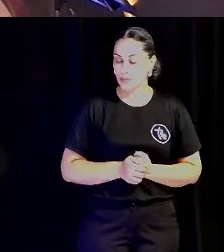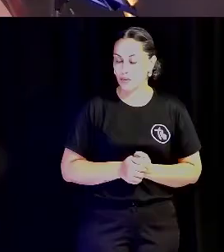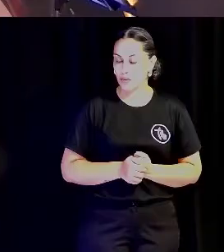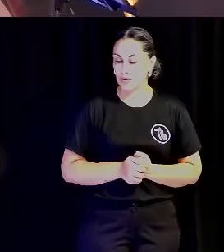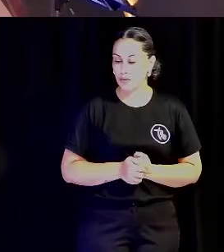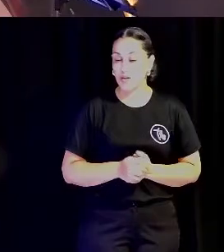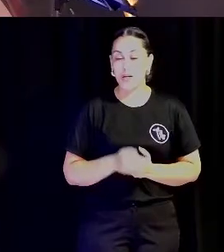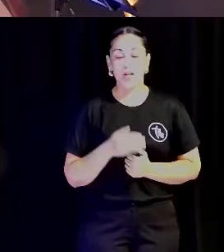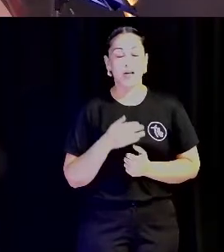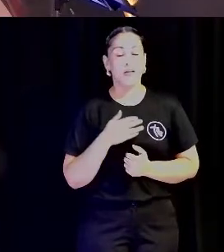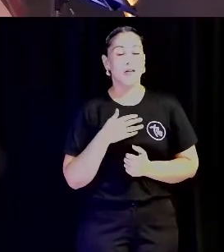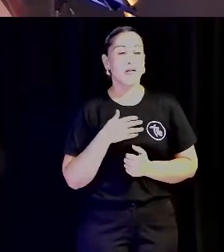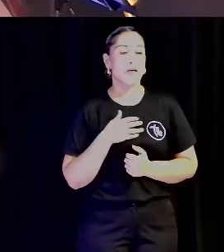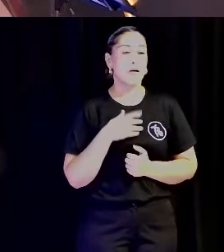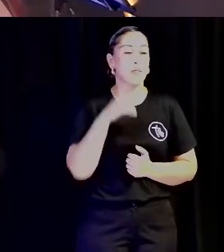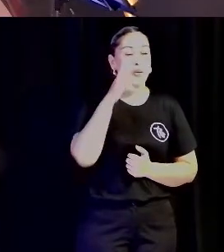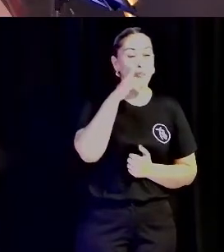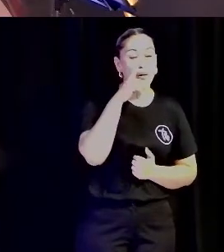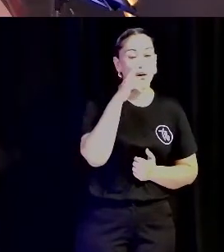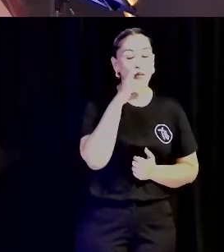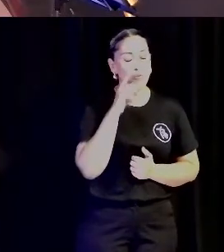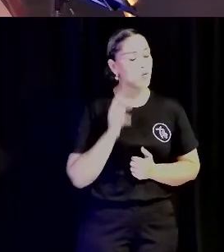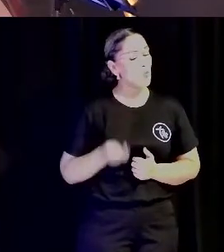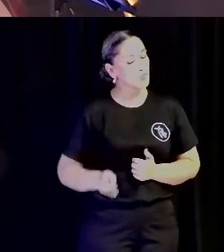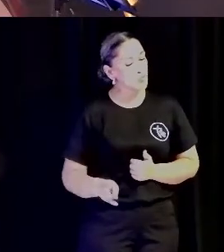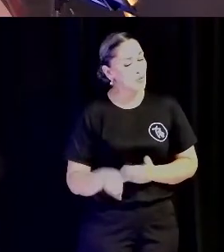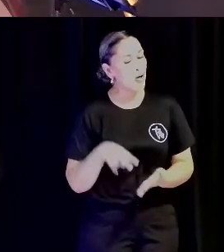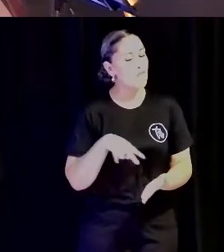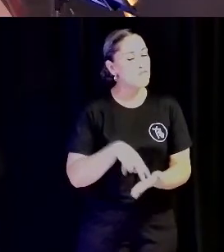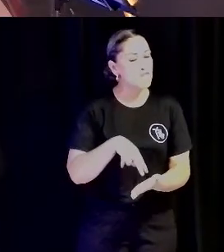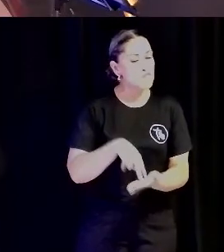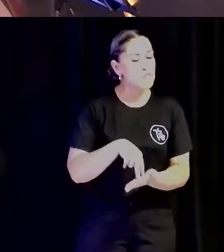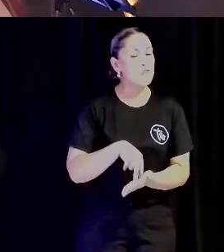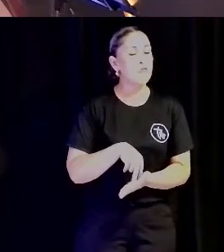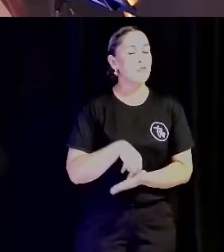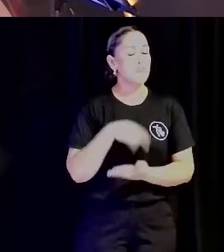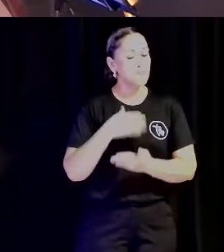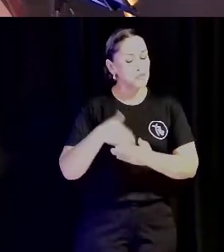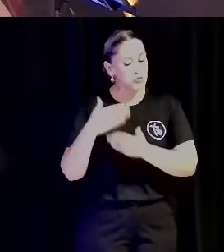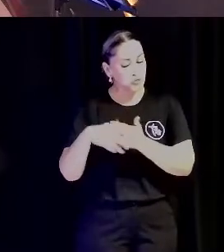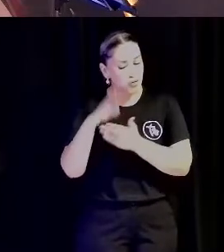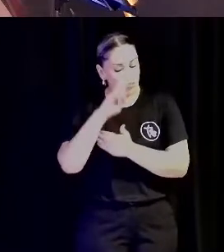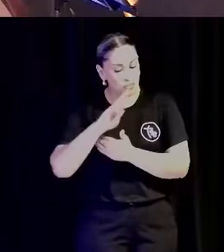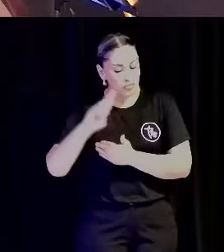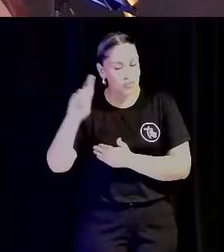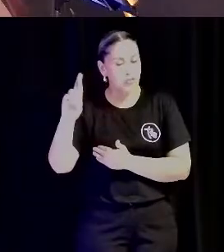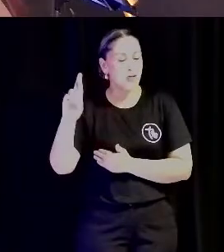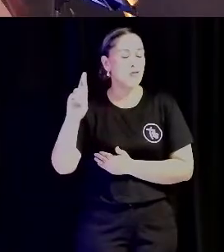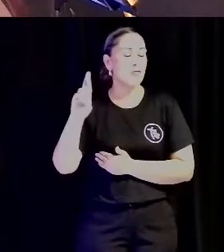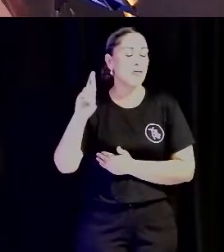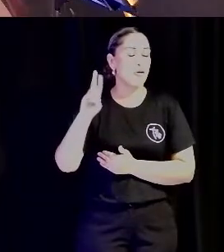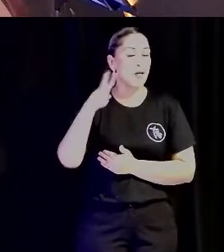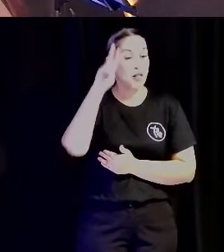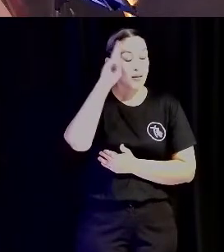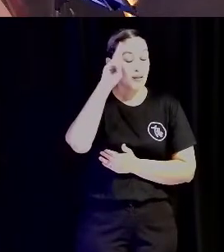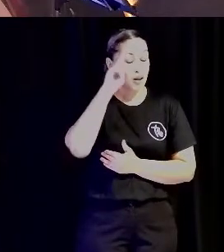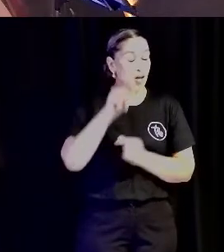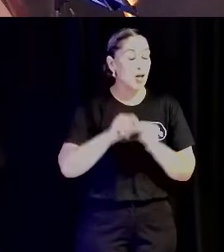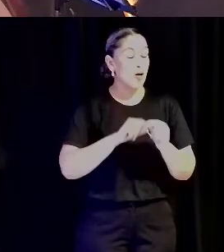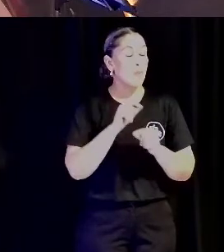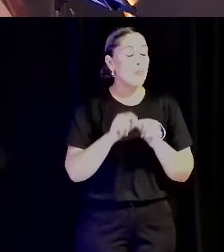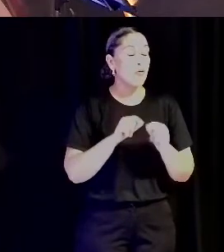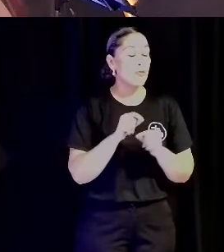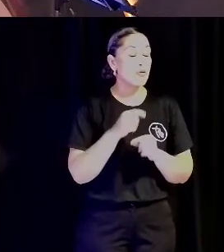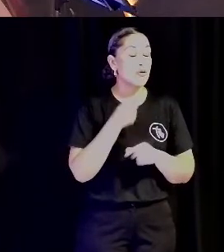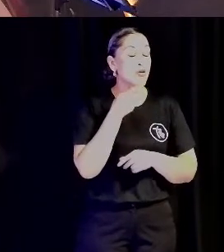E os meus pais ali, firmes, diante do Senhor. Lembra que eu falei que deverá